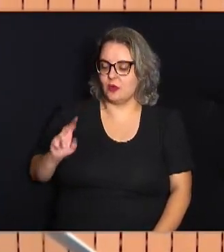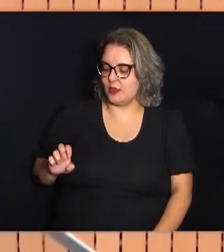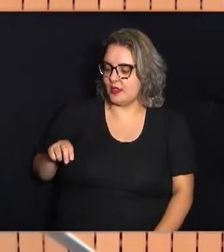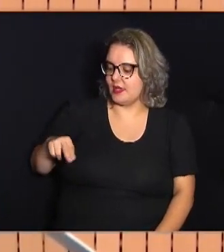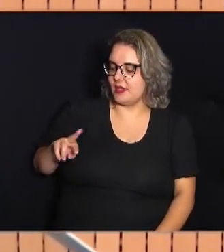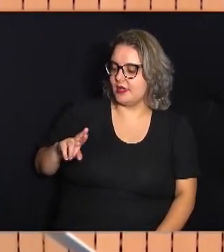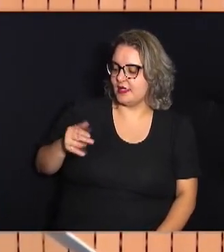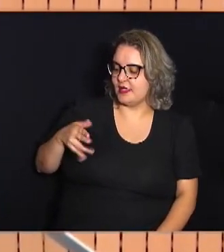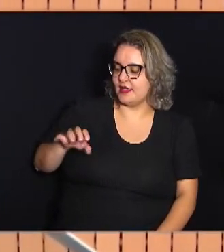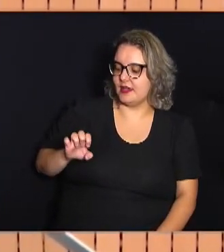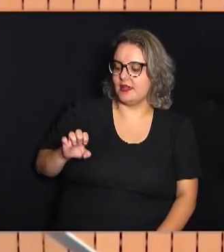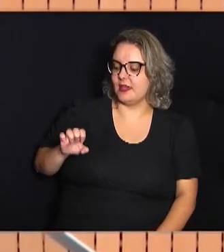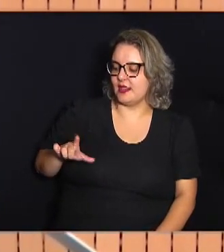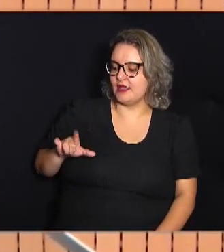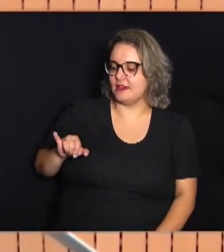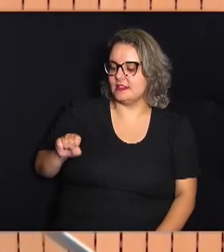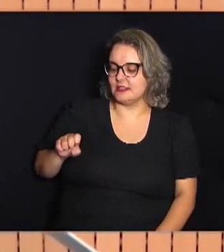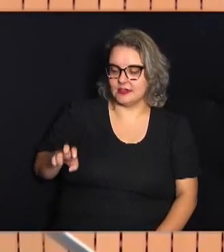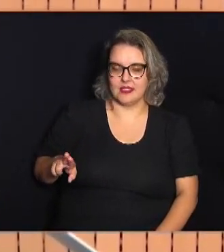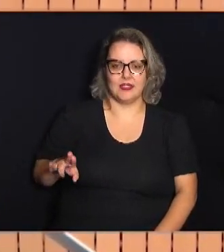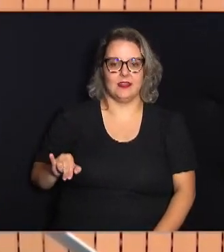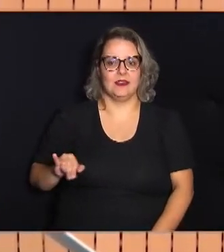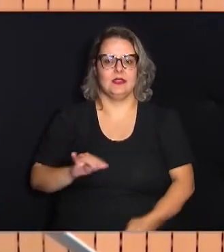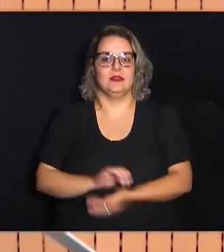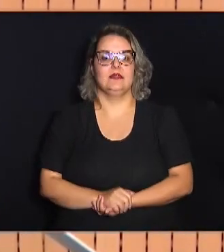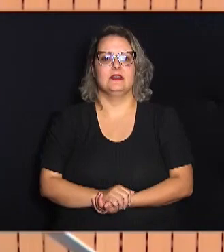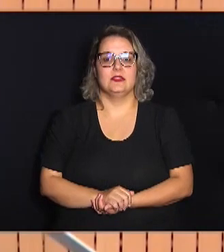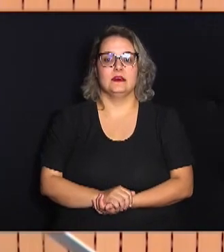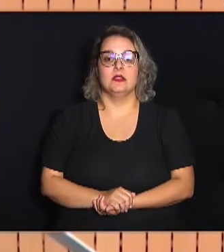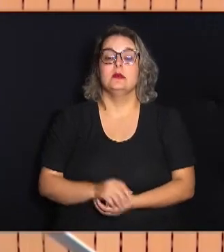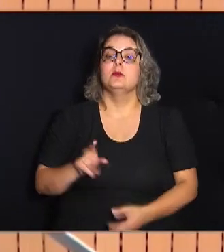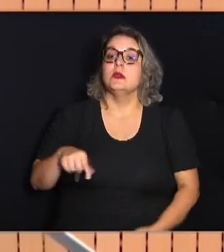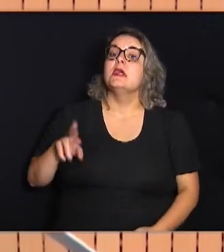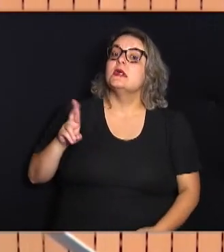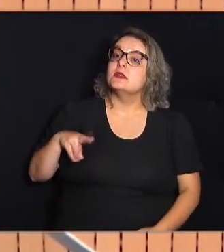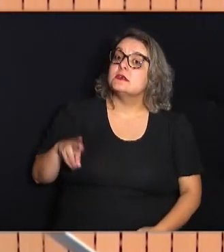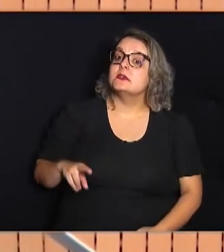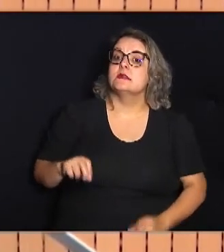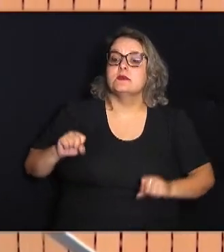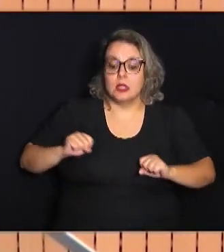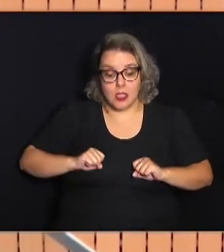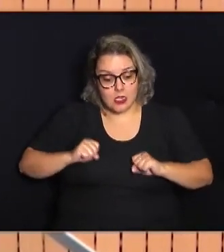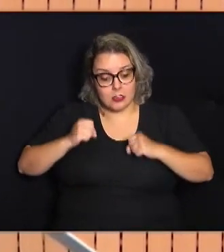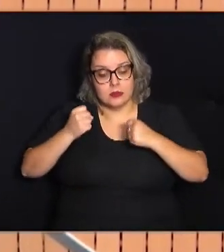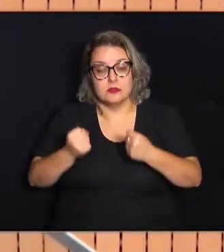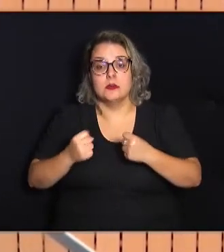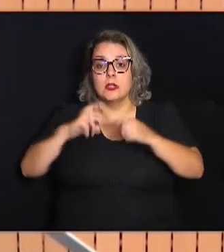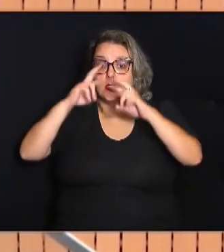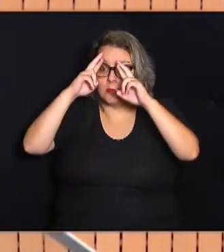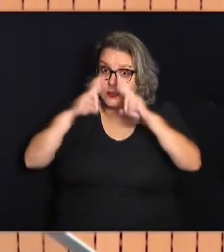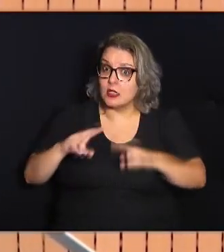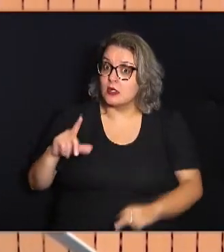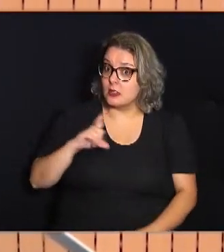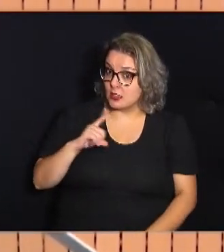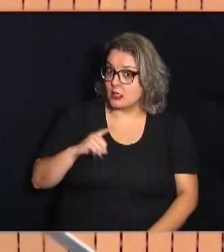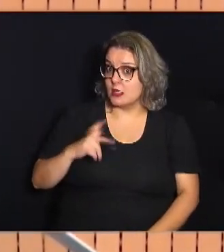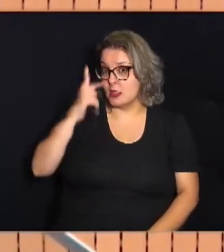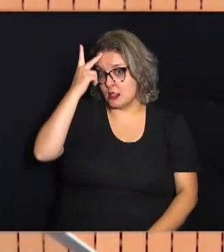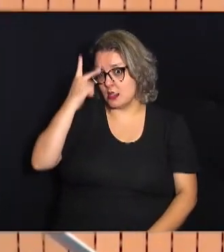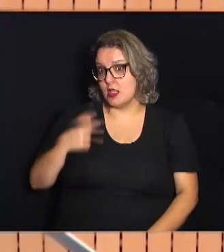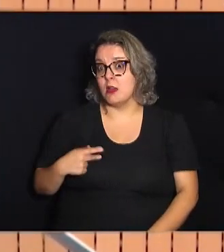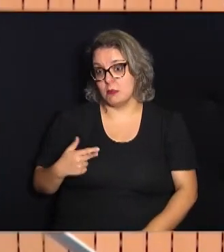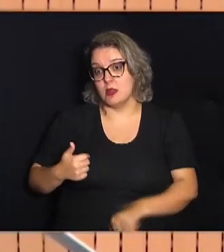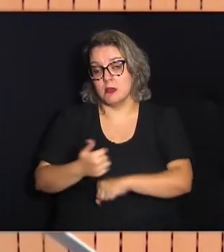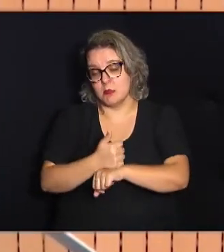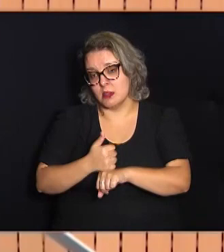Elisei, por conta dessa dedicação e desse respeito que ele tem à sua própria